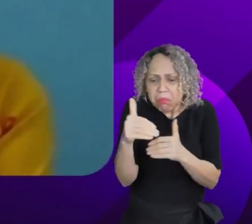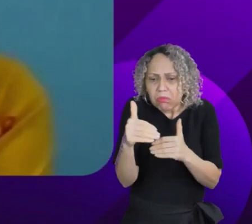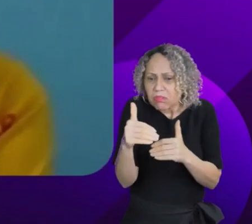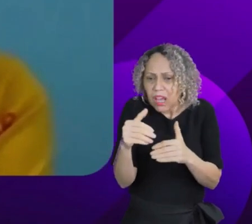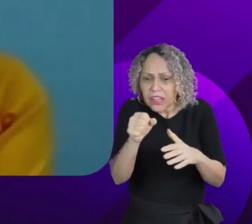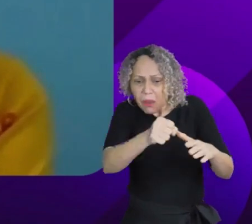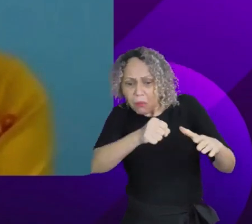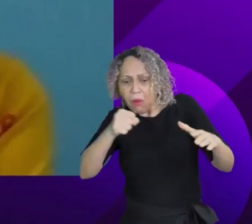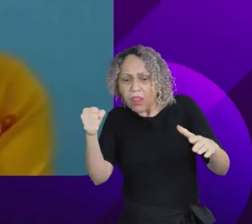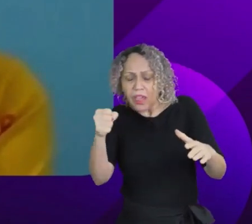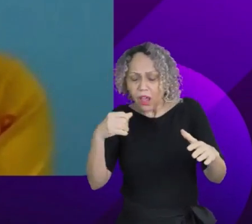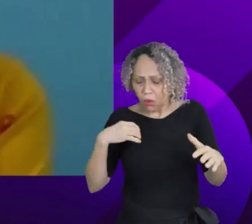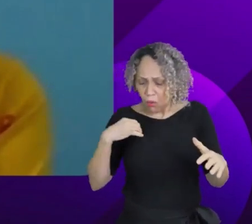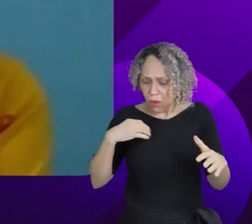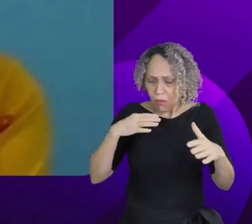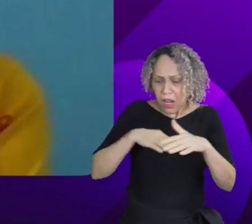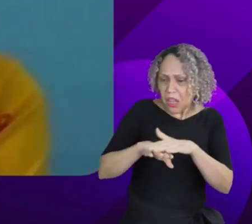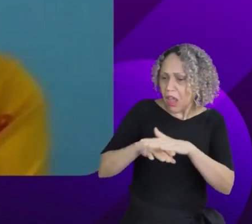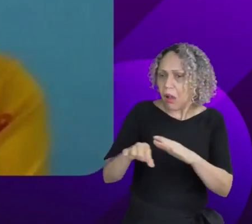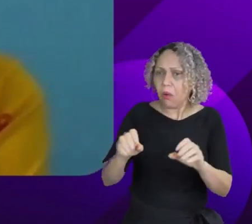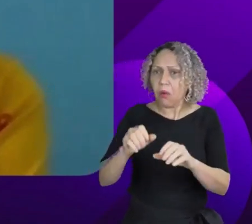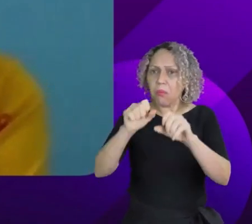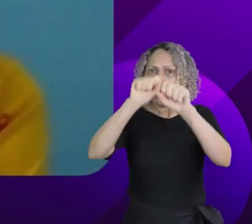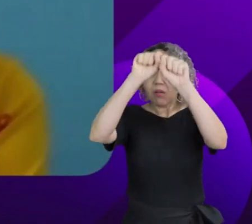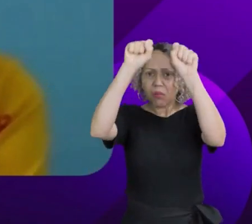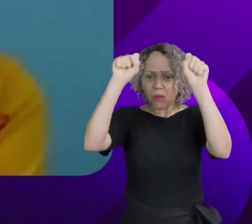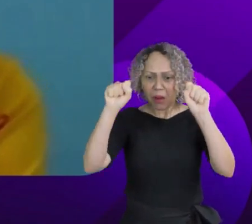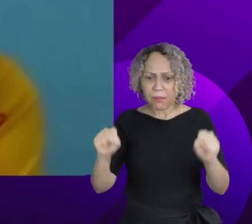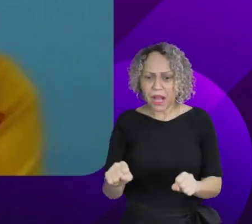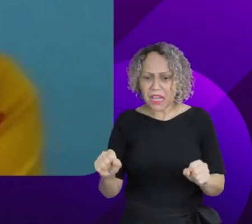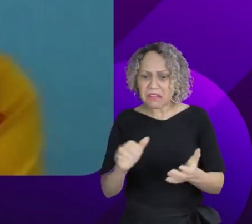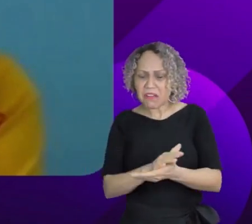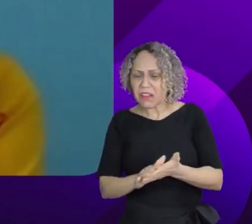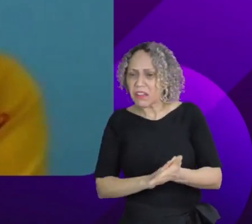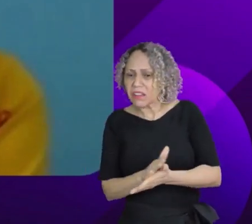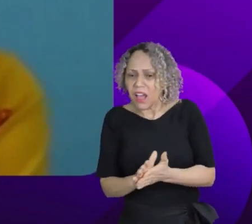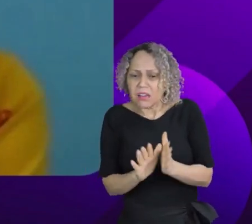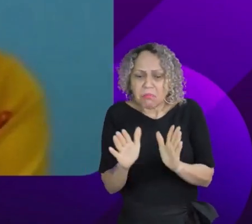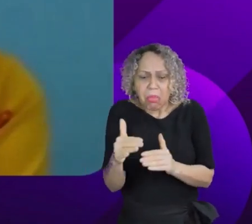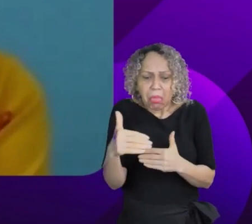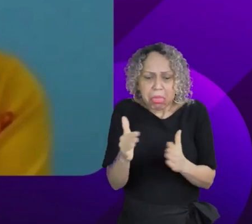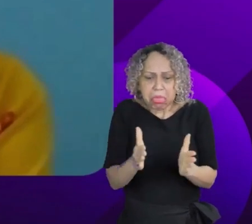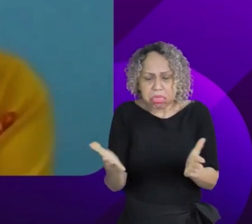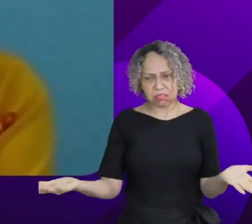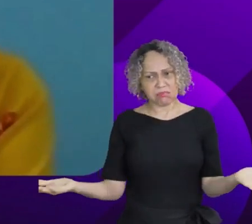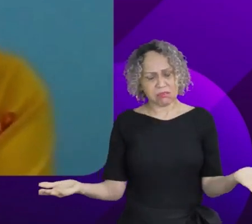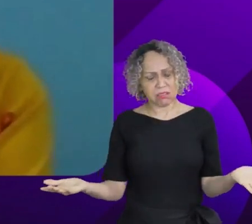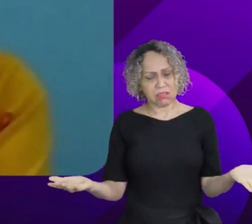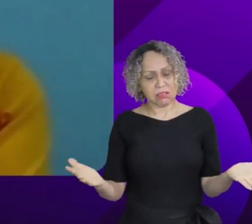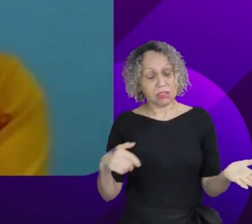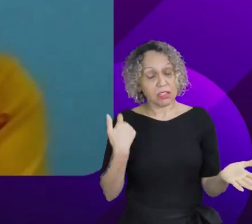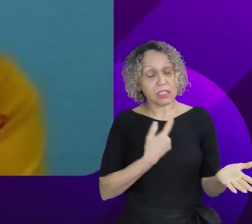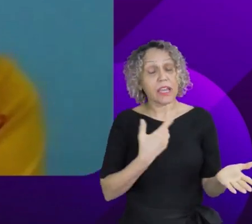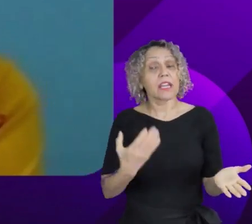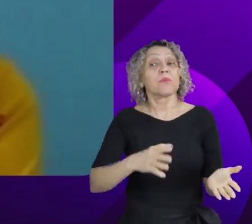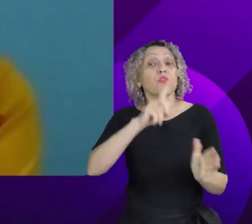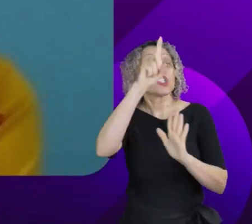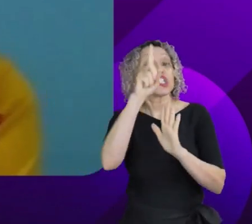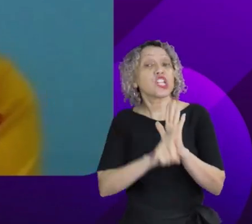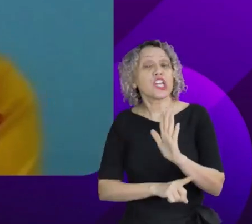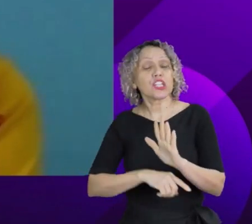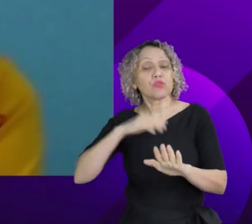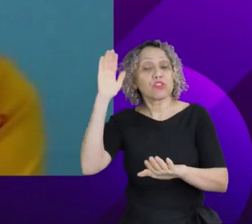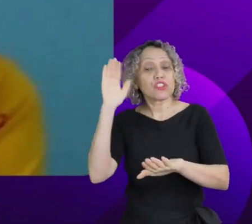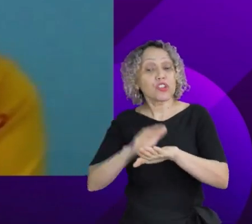um pouco nesse sentido que a gente defende tanto o mutirão com autogestão. E resgatando um pouco da história, né, falando um